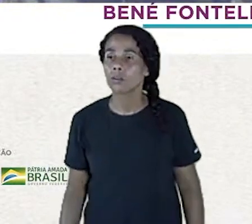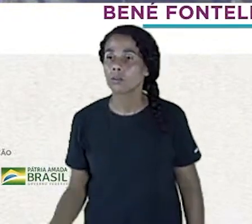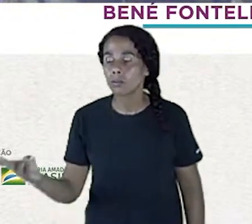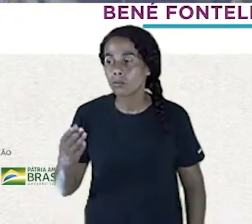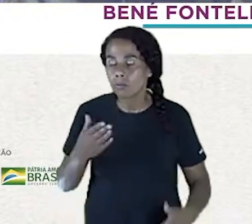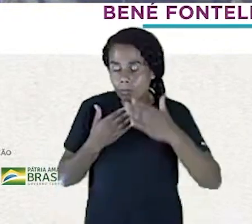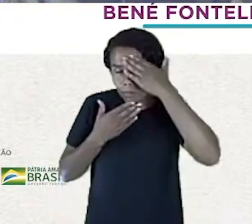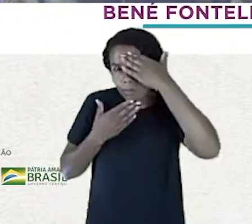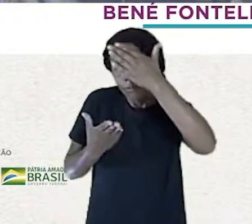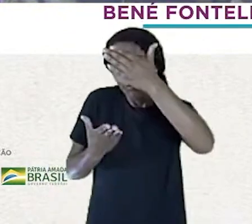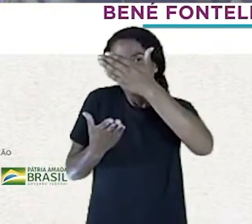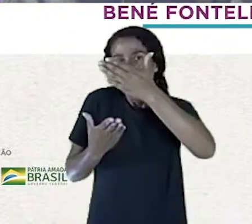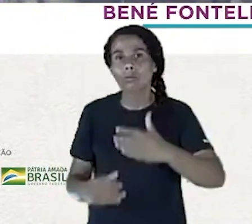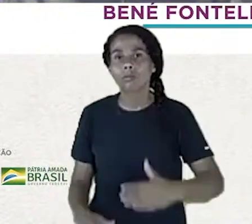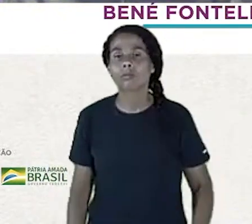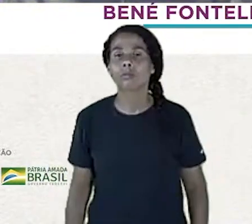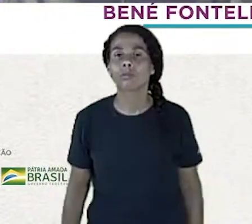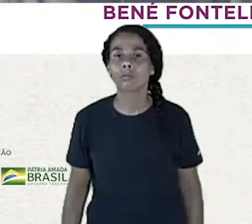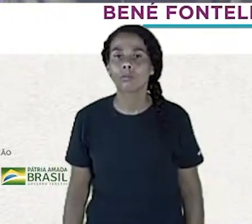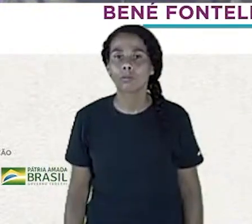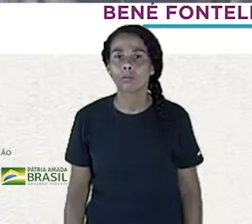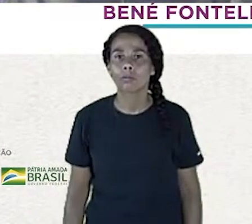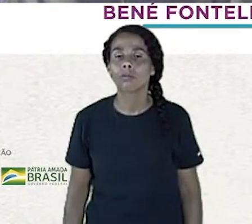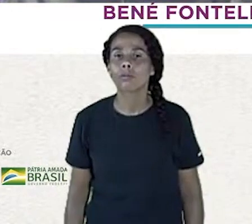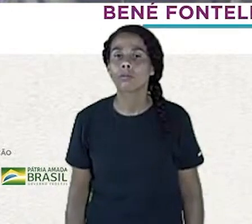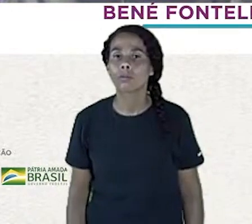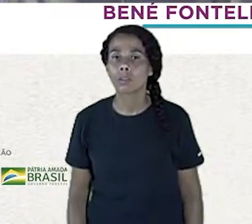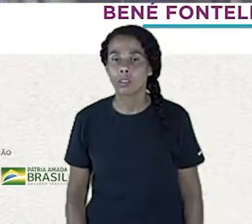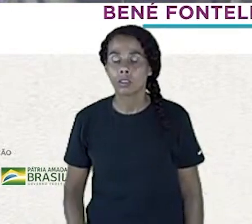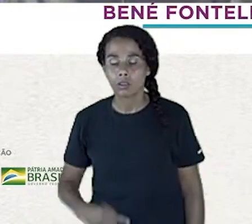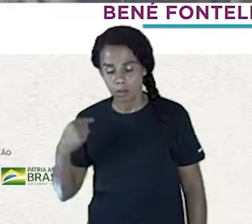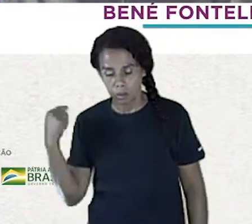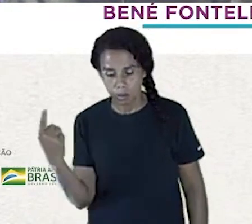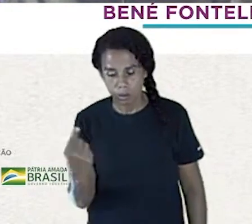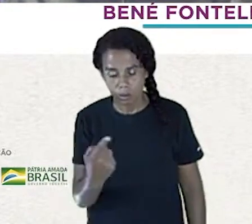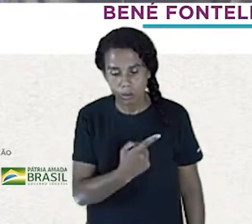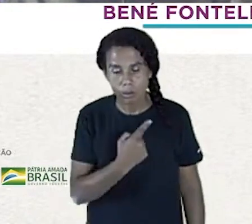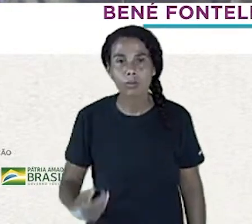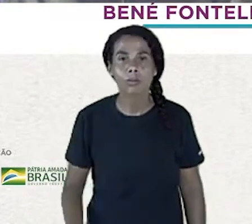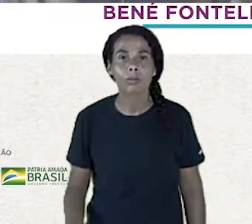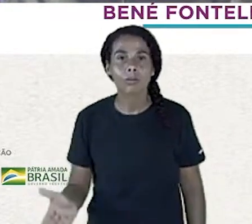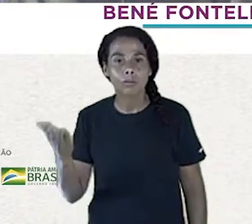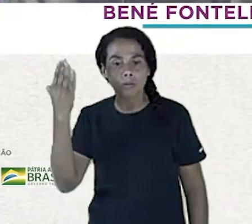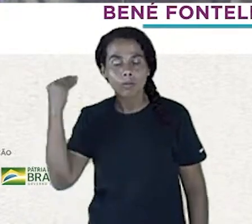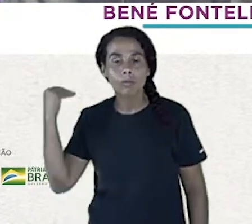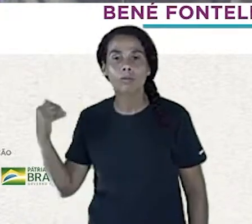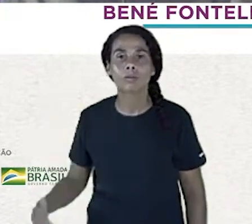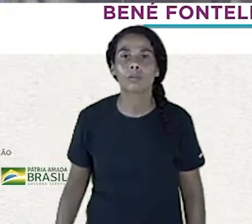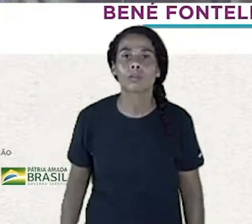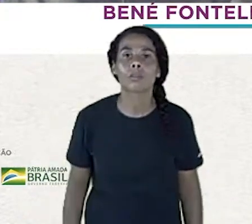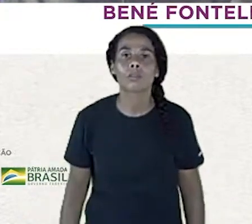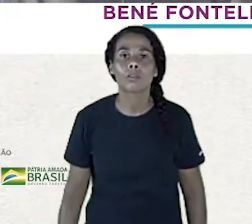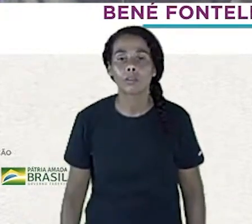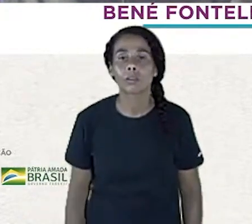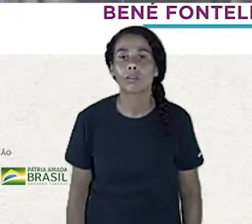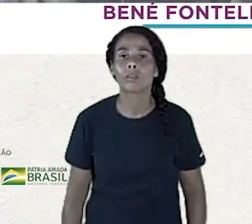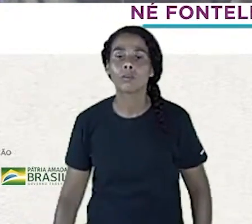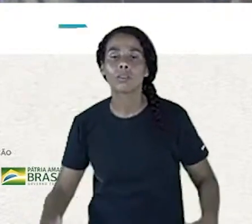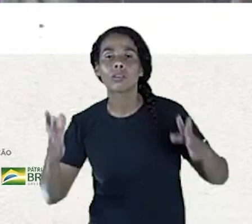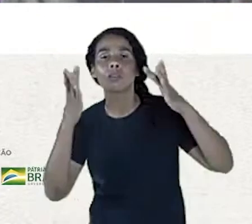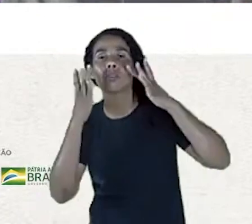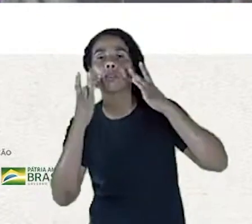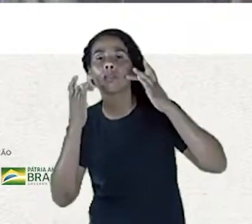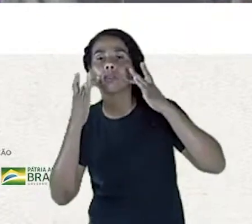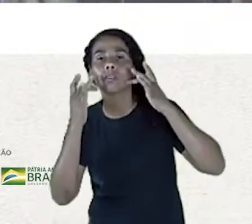não fosse aqui, estaríamos, como já estivemos em outras ocasiões, no Palácio das Artes, casa lotada, como fizemos o